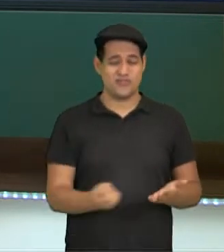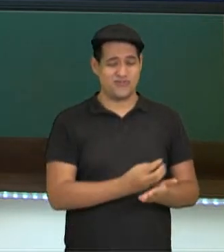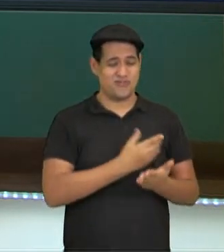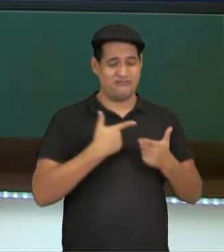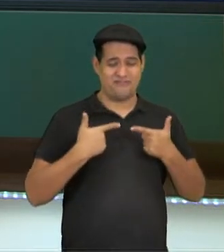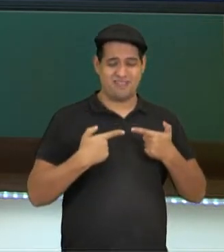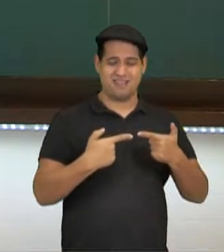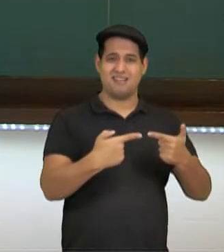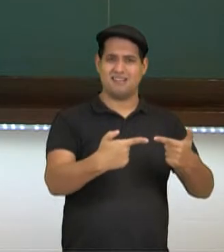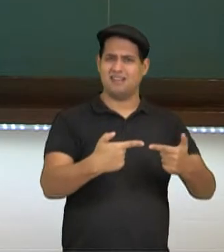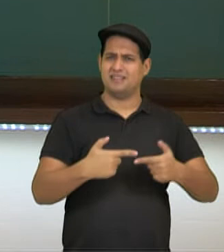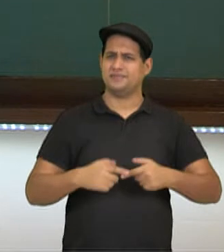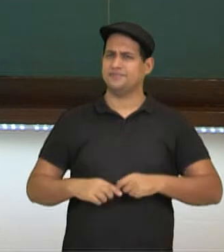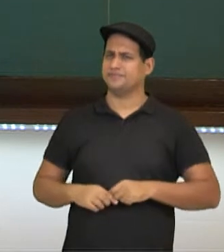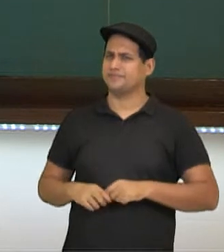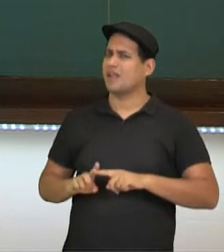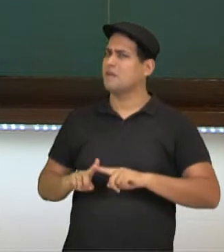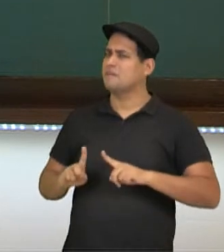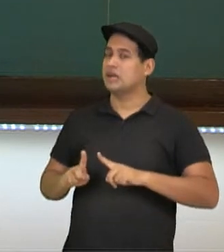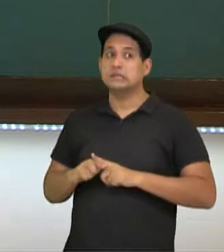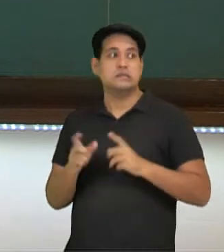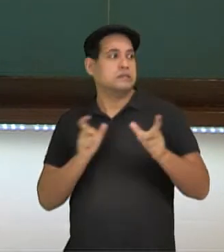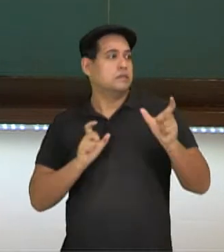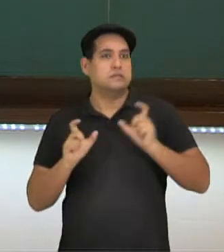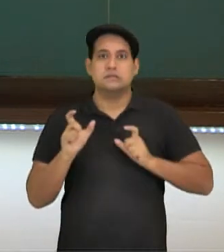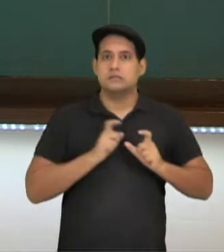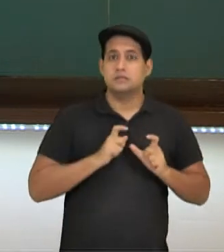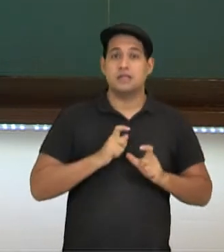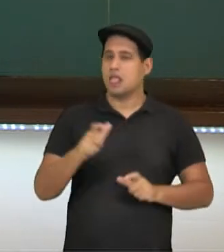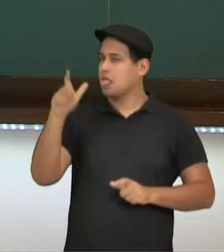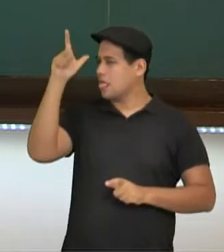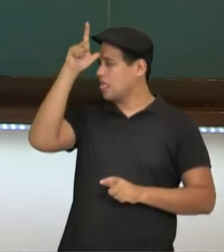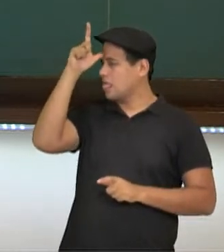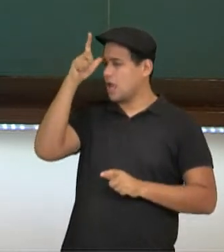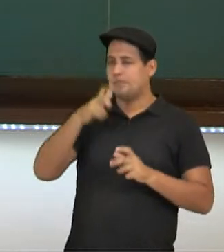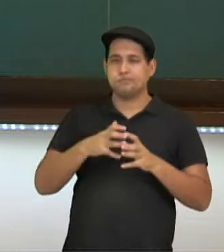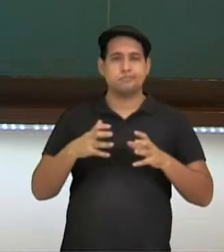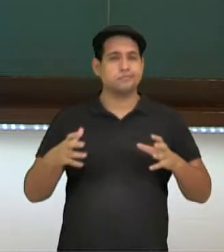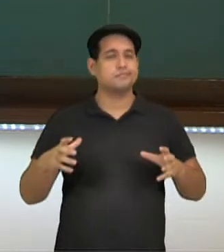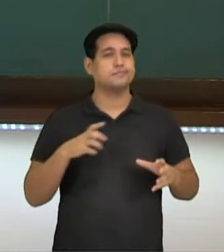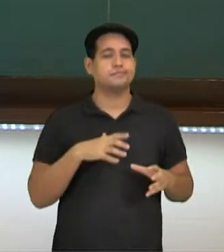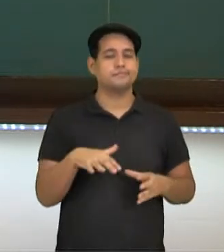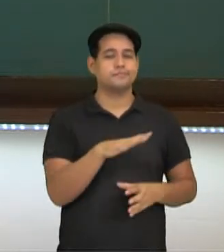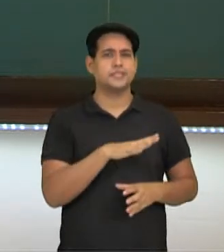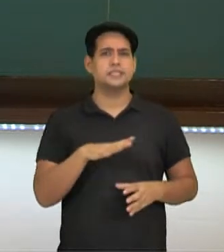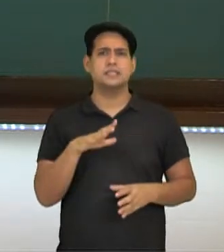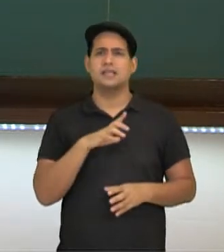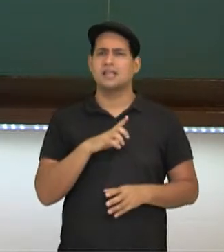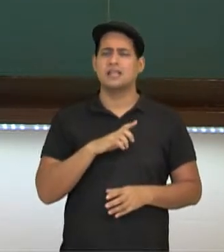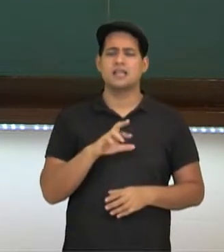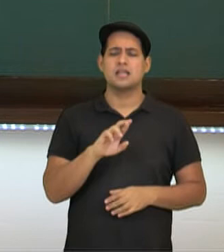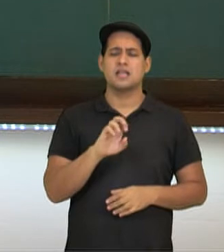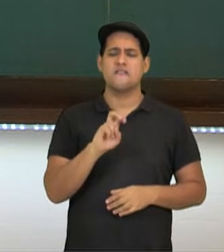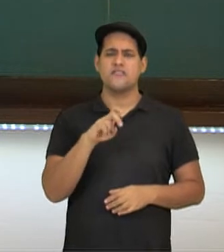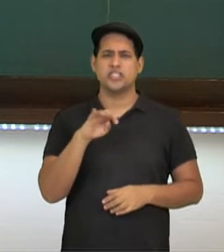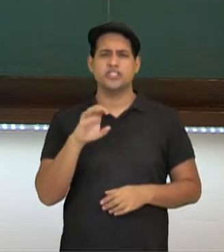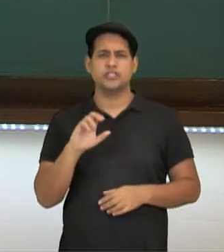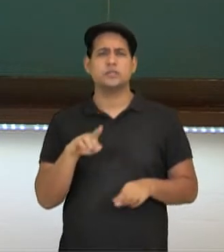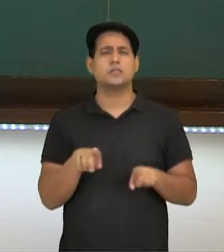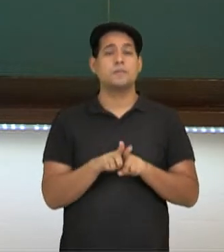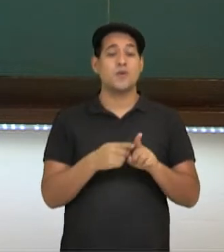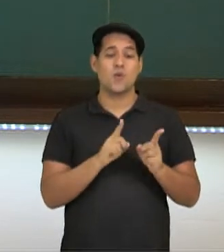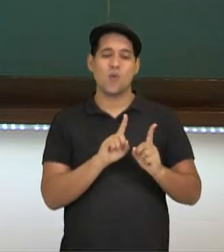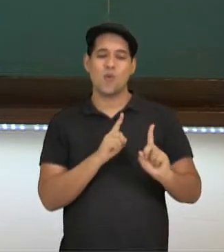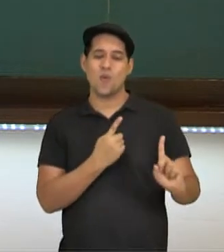Europa. Mas as ambições da Alemanha eram muito maiores. Tá? Havia um clima da Alemanha de revanchismo também, principalmente